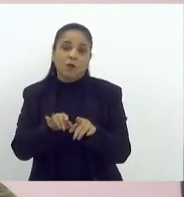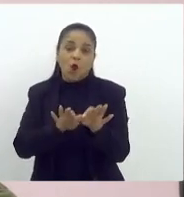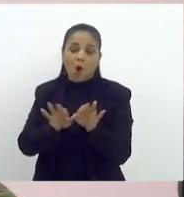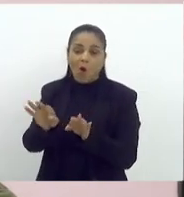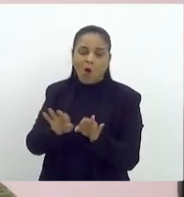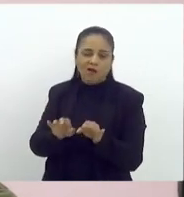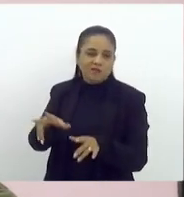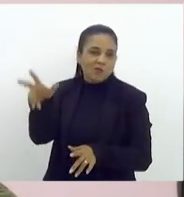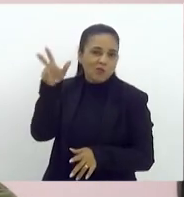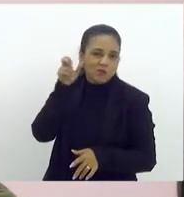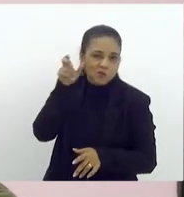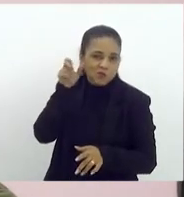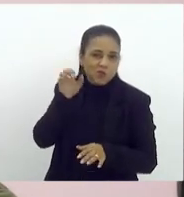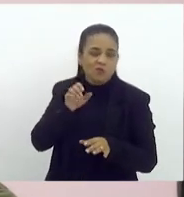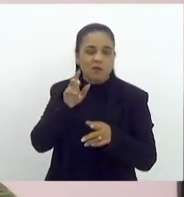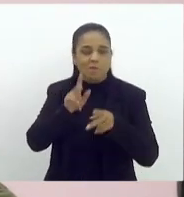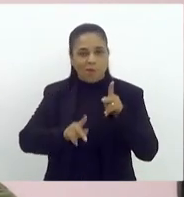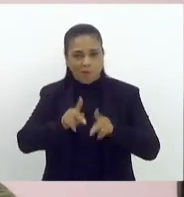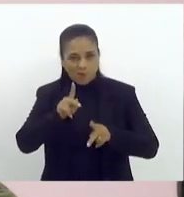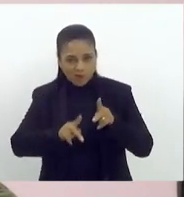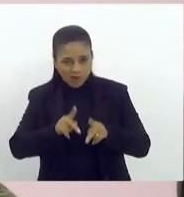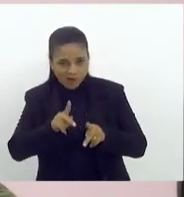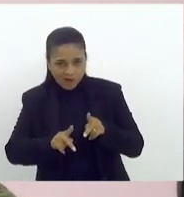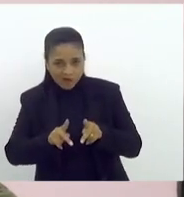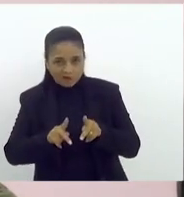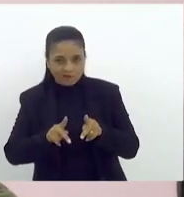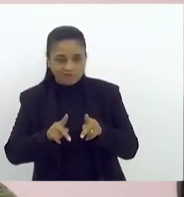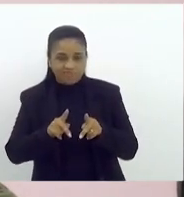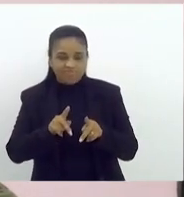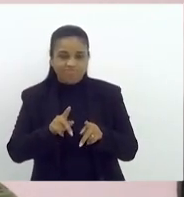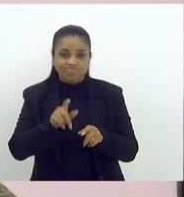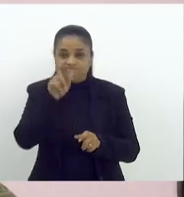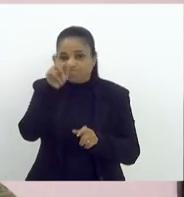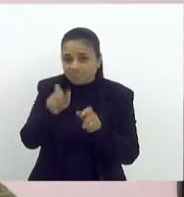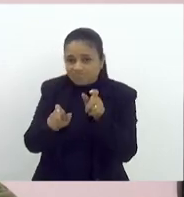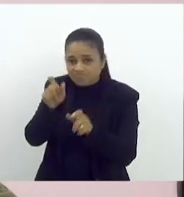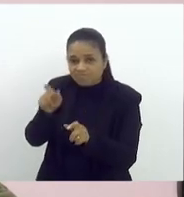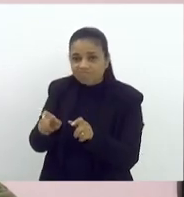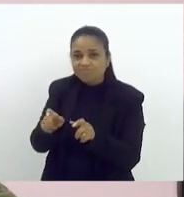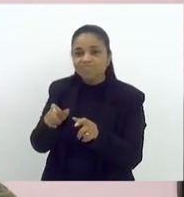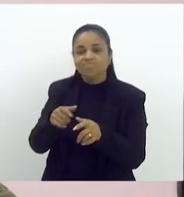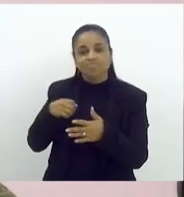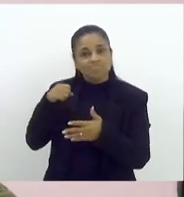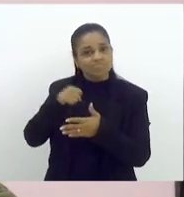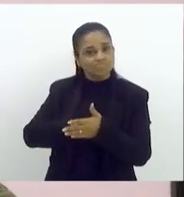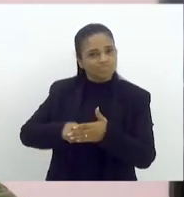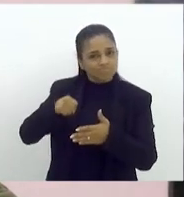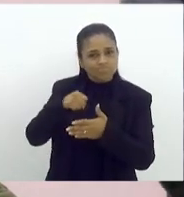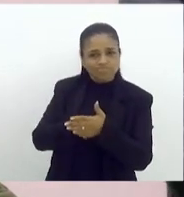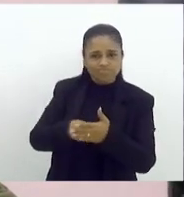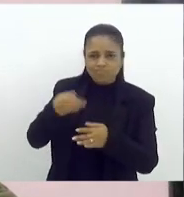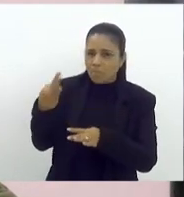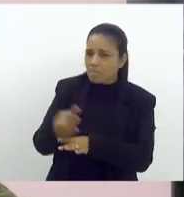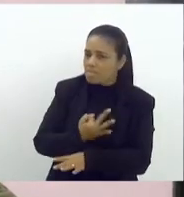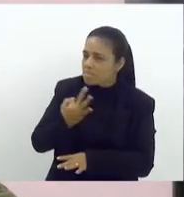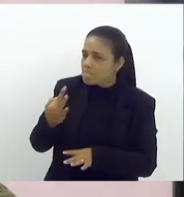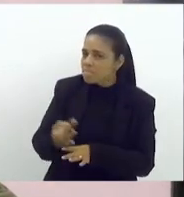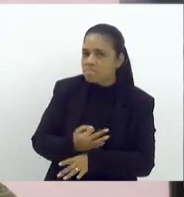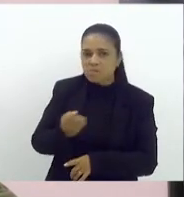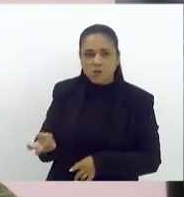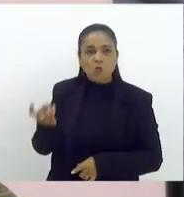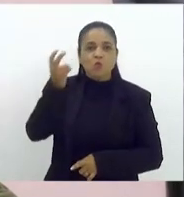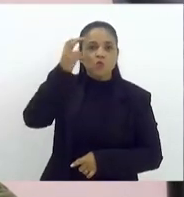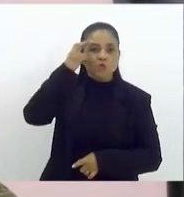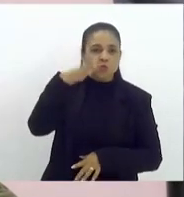popular de organização daqueles e daquelas que estão Resistindo e produzindo cultura no território periférico